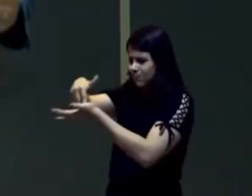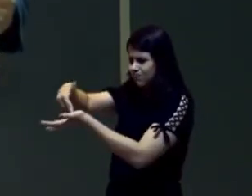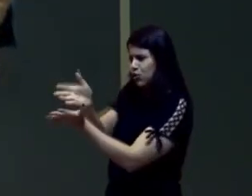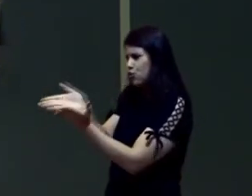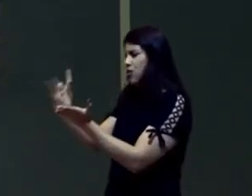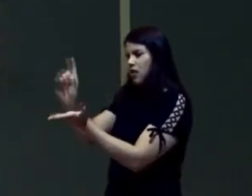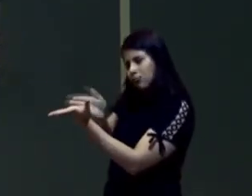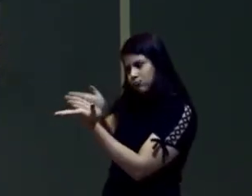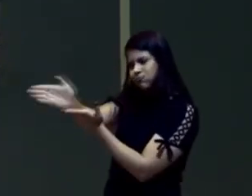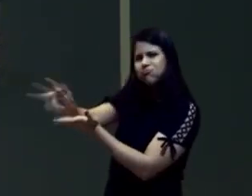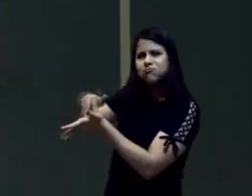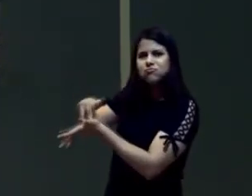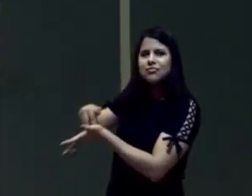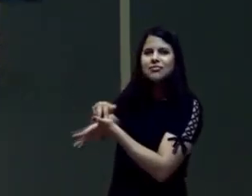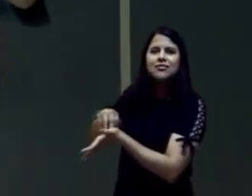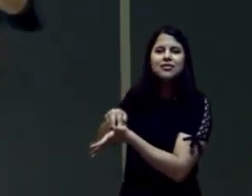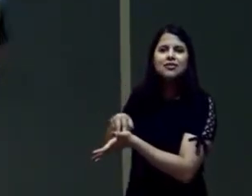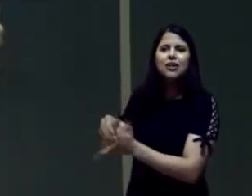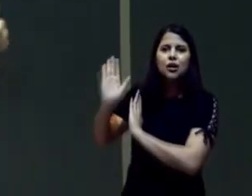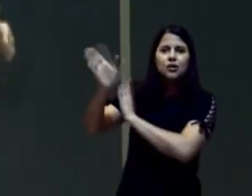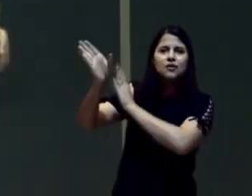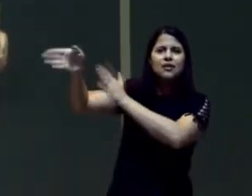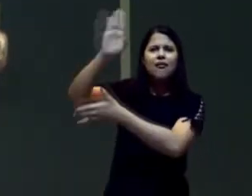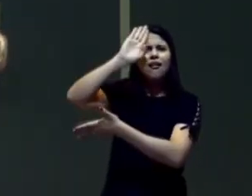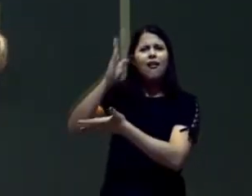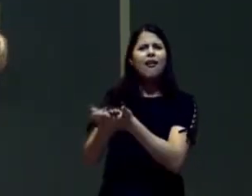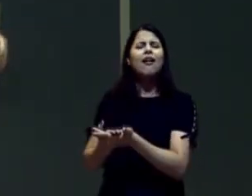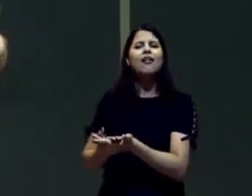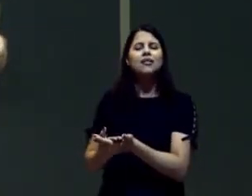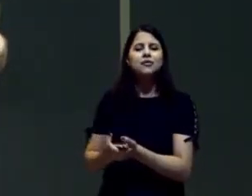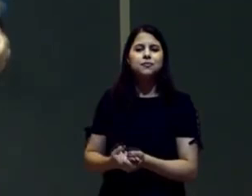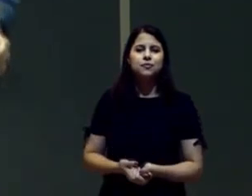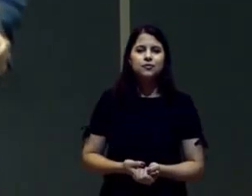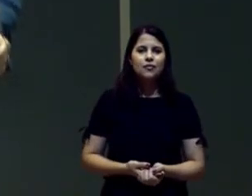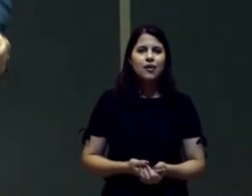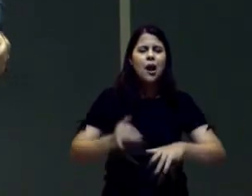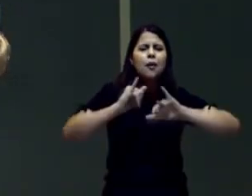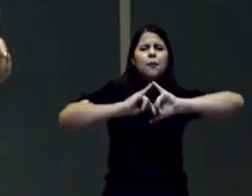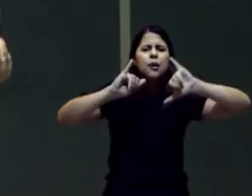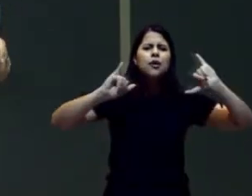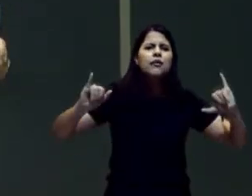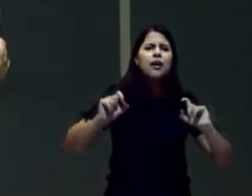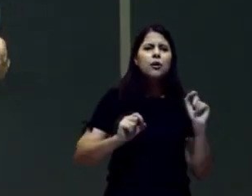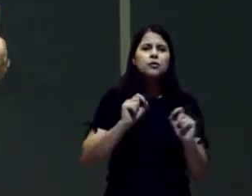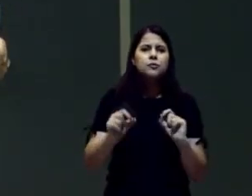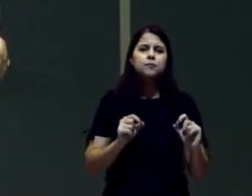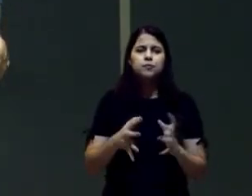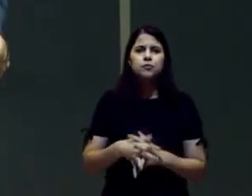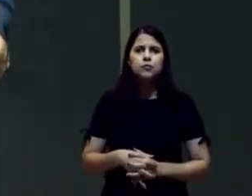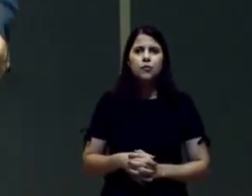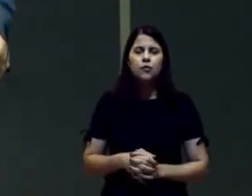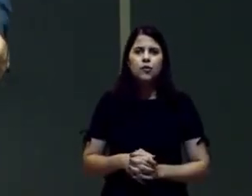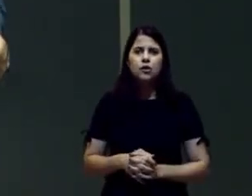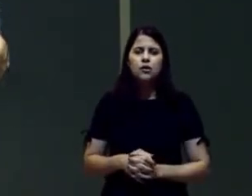permaneça, siga acreditando. E aqui eu preciso dizer aos irmãos, a nós